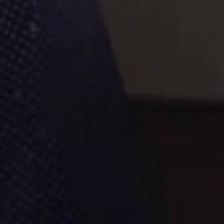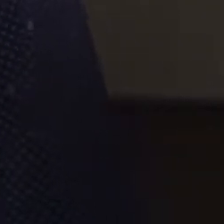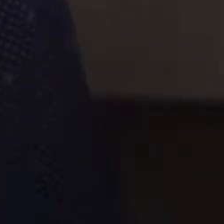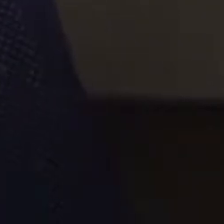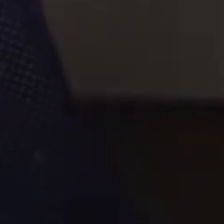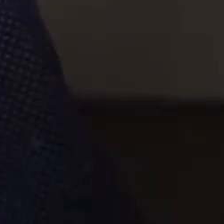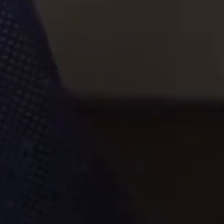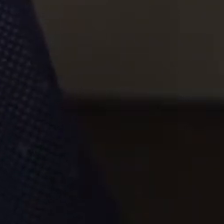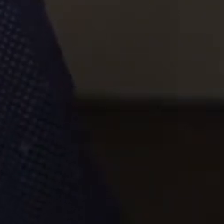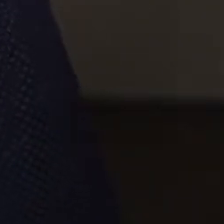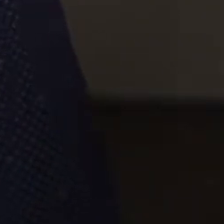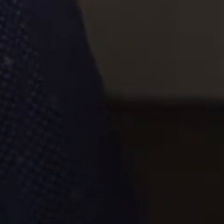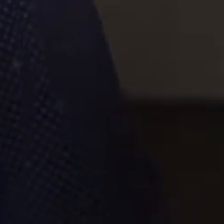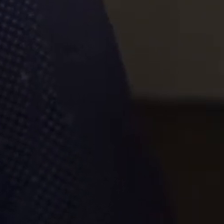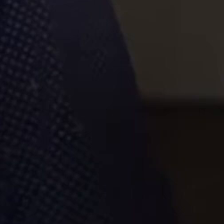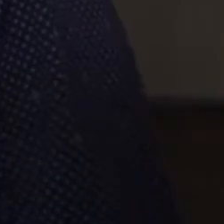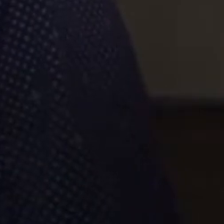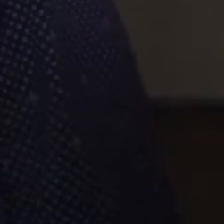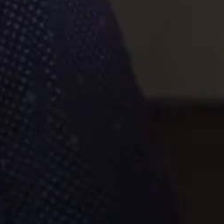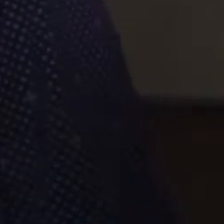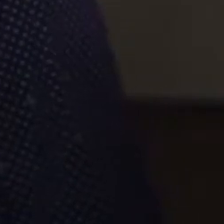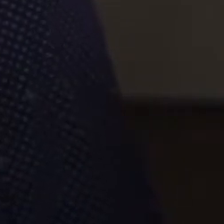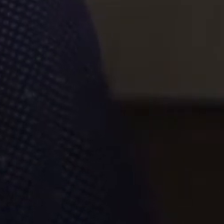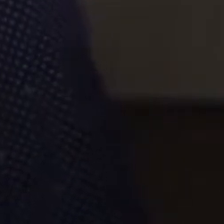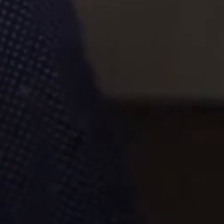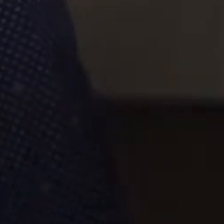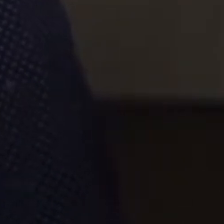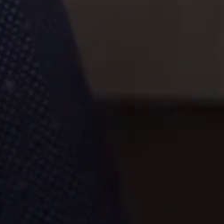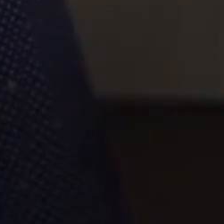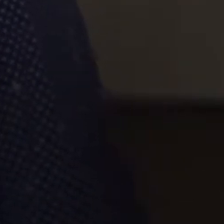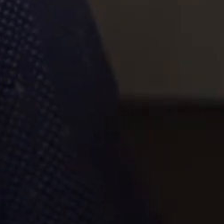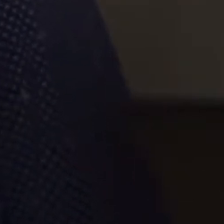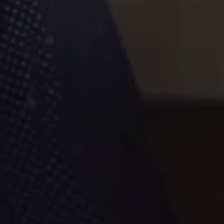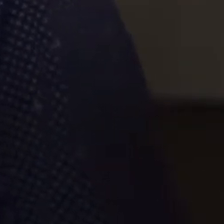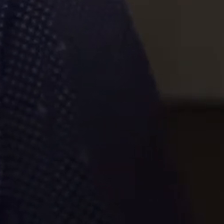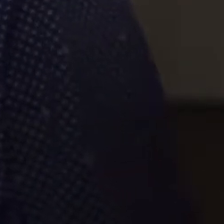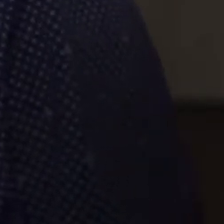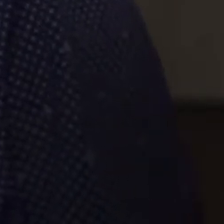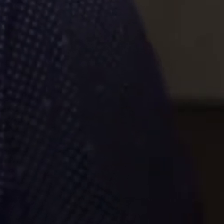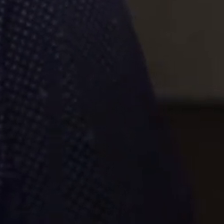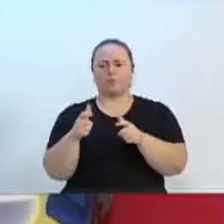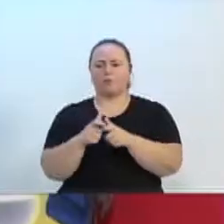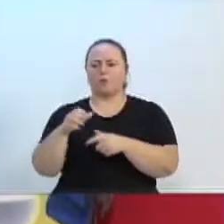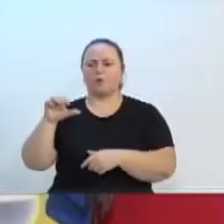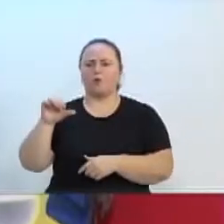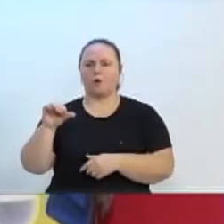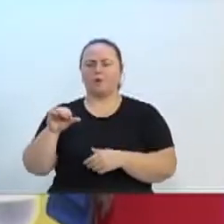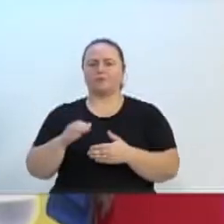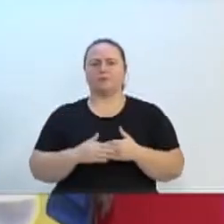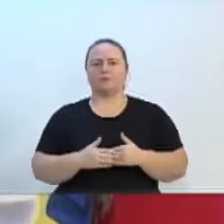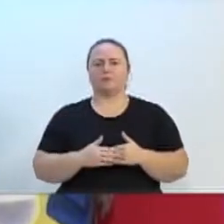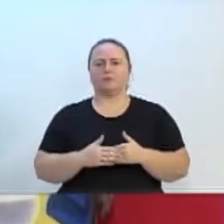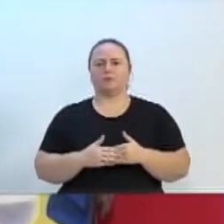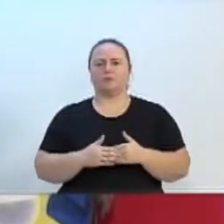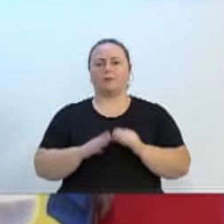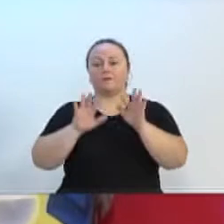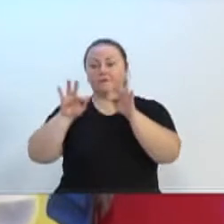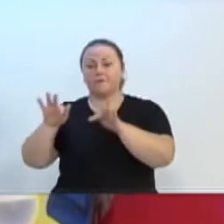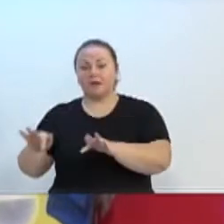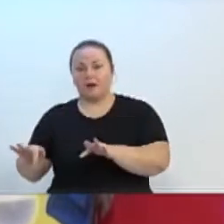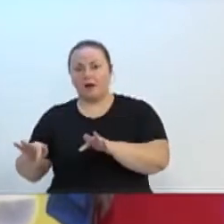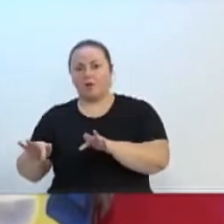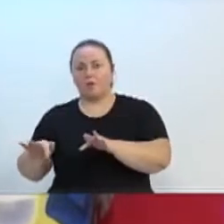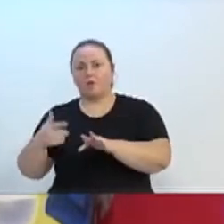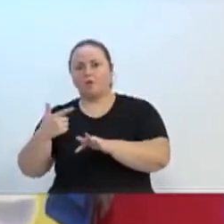manter lá e mais importante a pauta foi apreciada as matérias constantes da ordem do dia foram votadas na tribuna o vereador